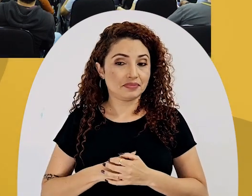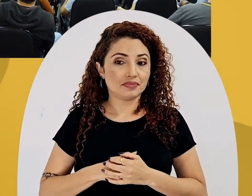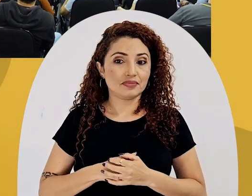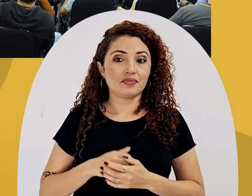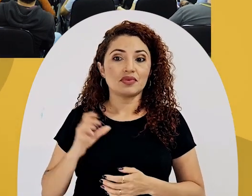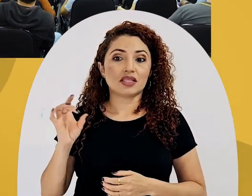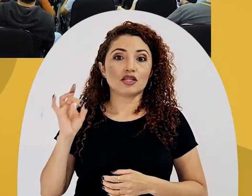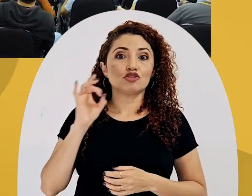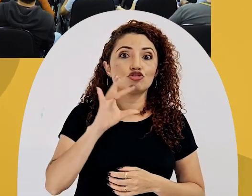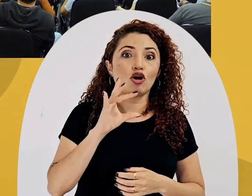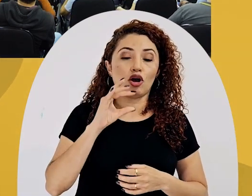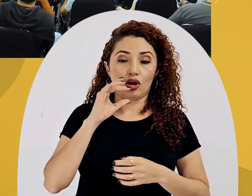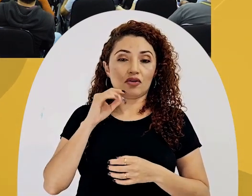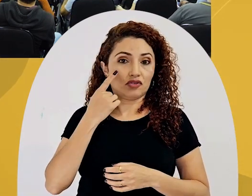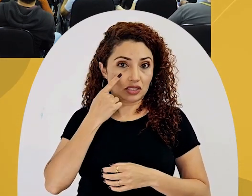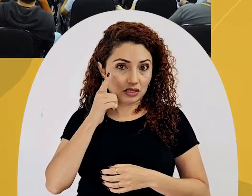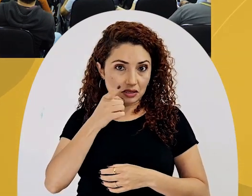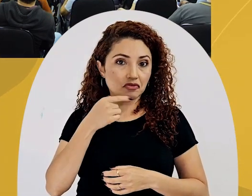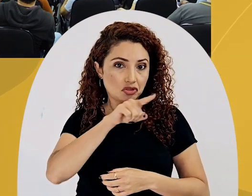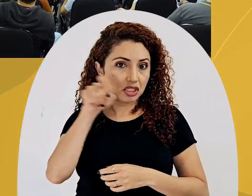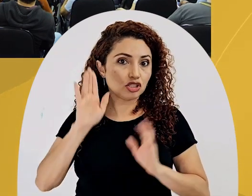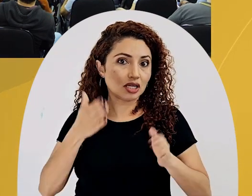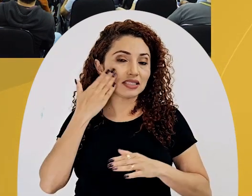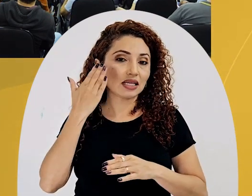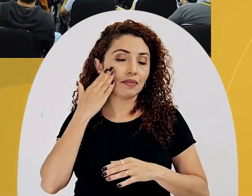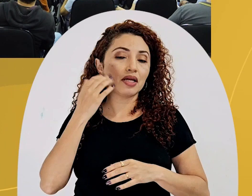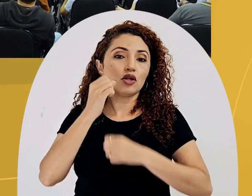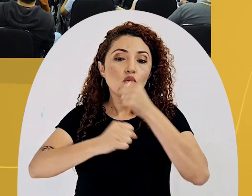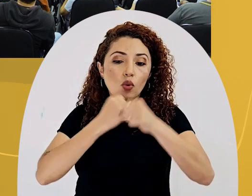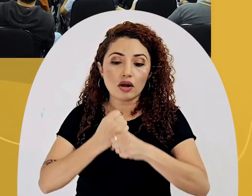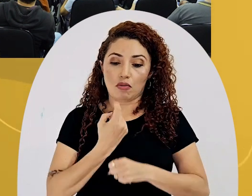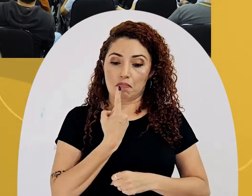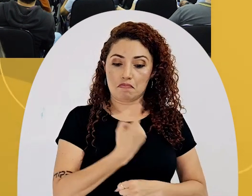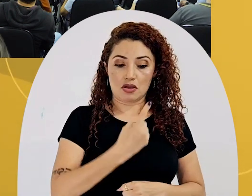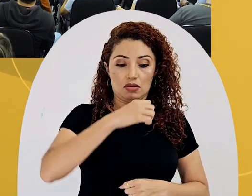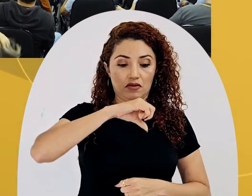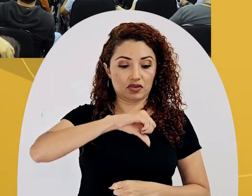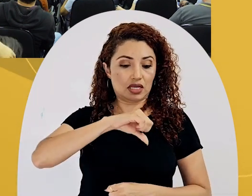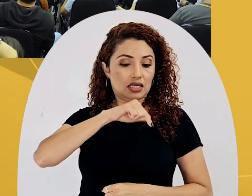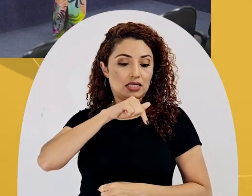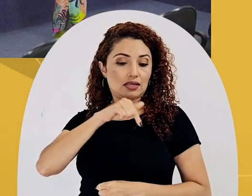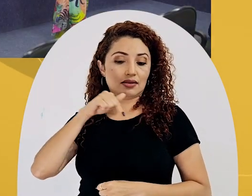1977 as mulheres começaram a poder pedir o divórcio?